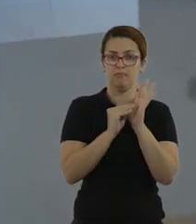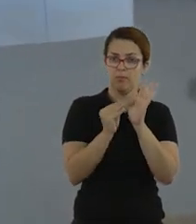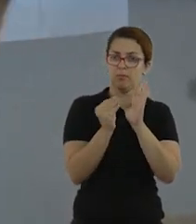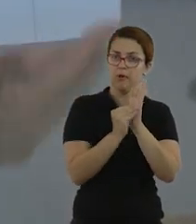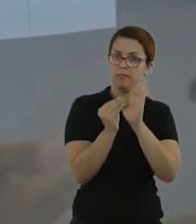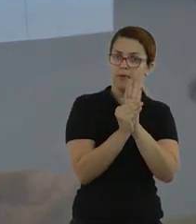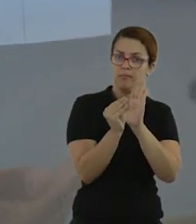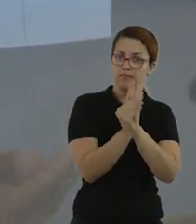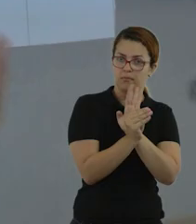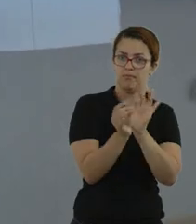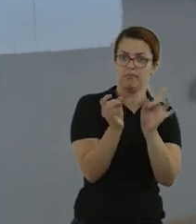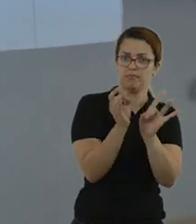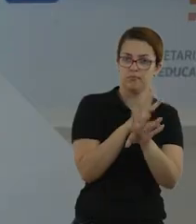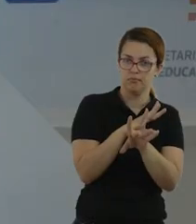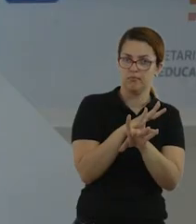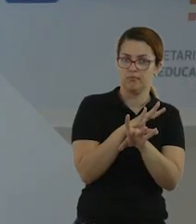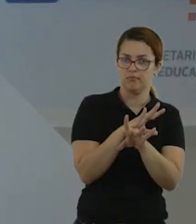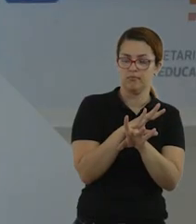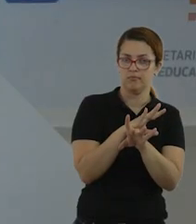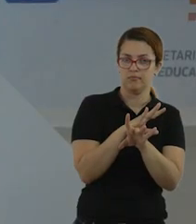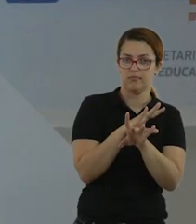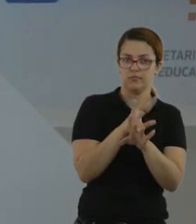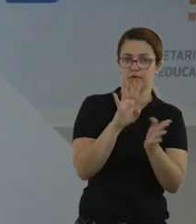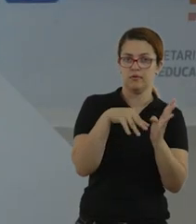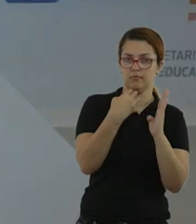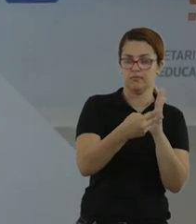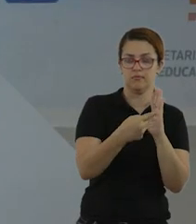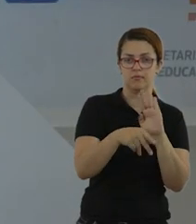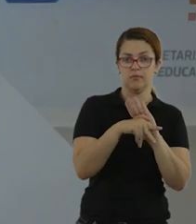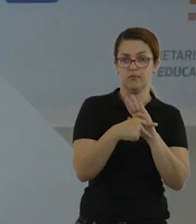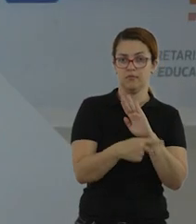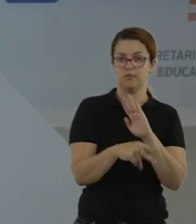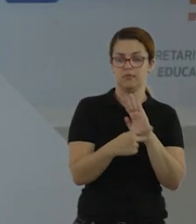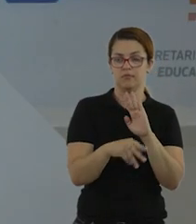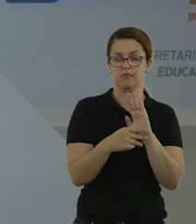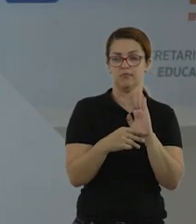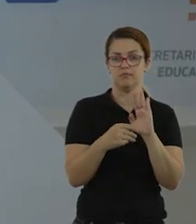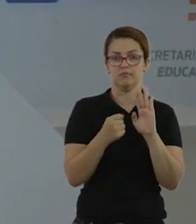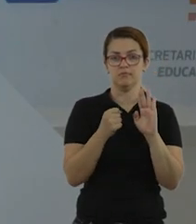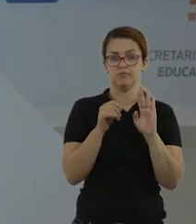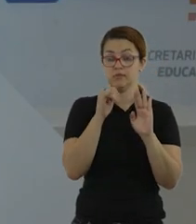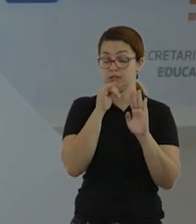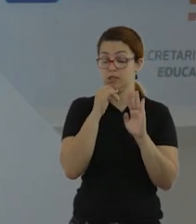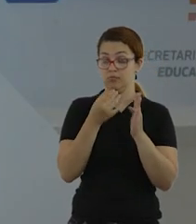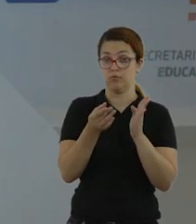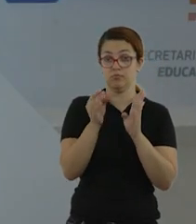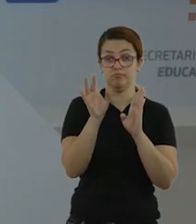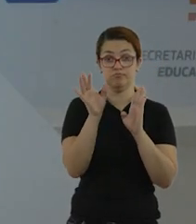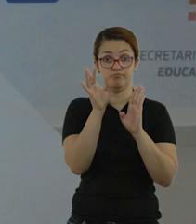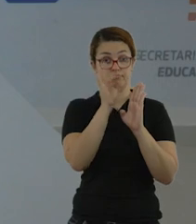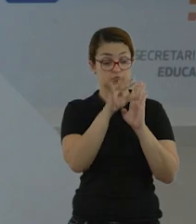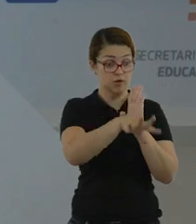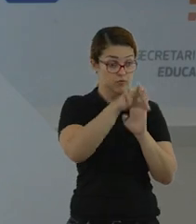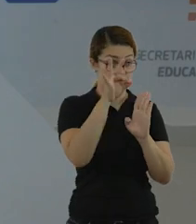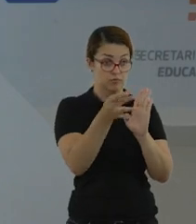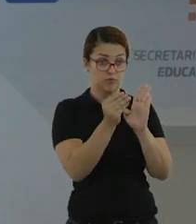a gente completar a nossa tabela aí e formar o nosso número. Eu formei um número aqui, ó.